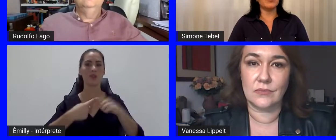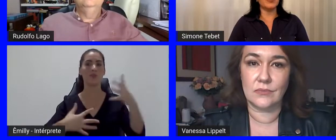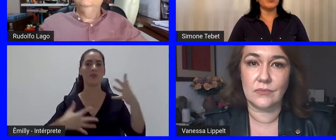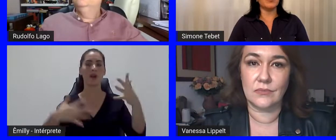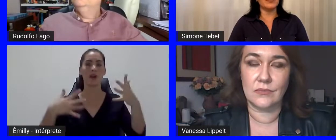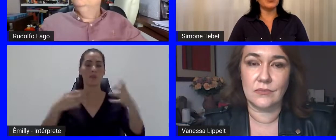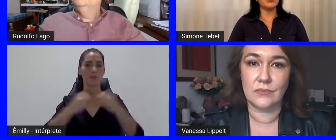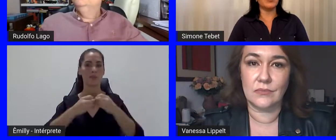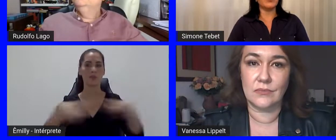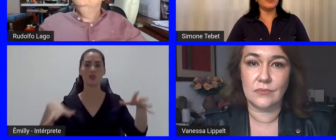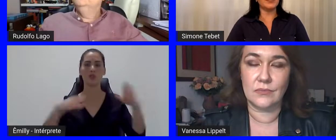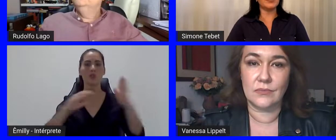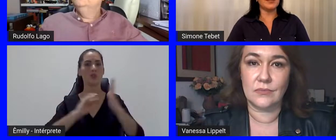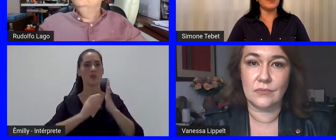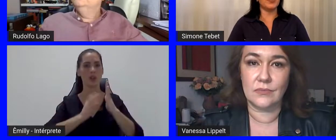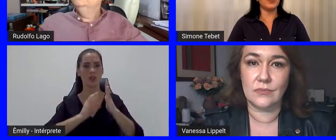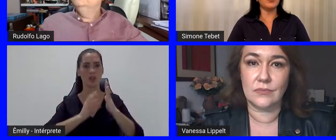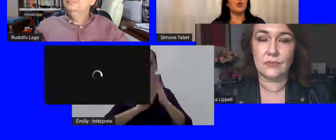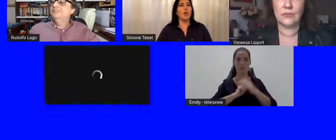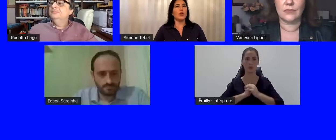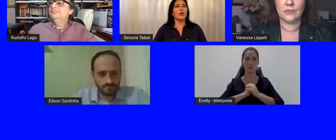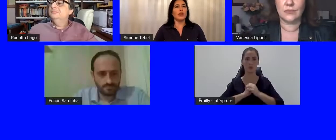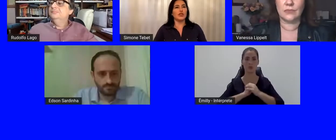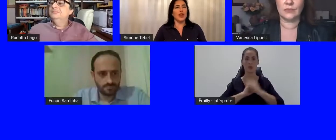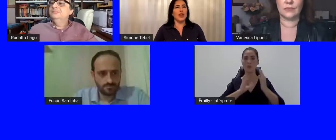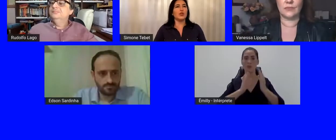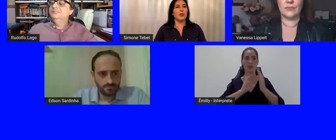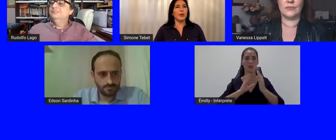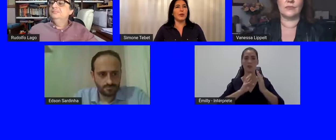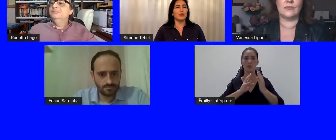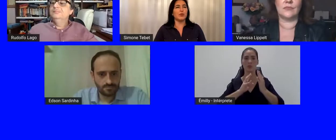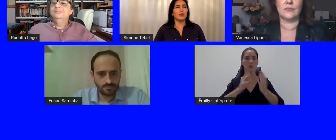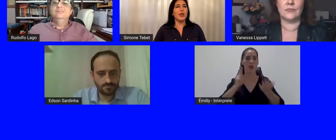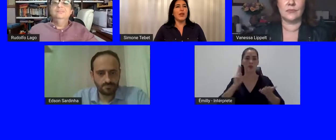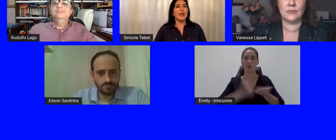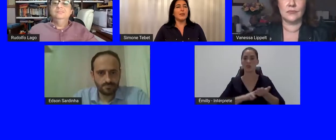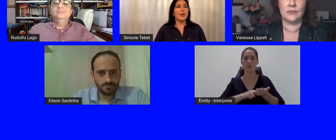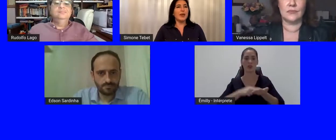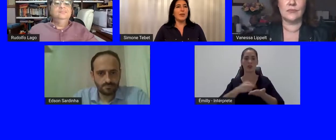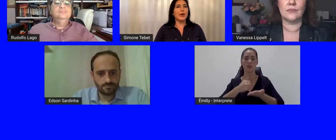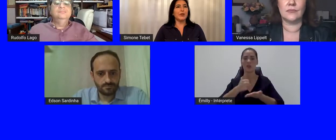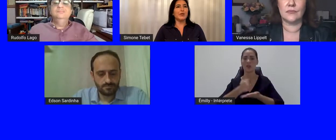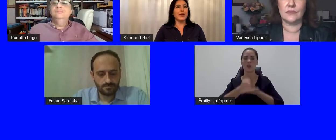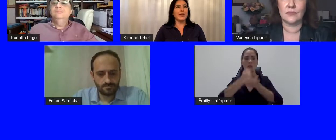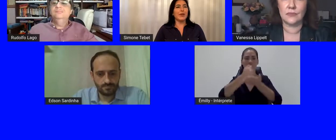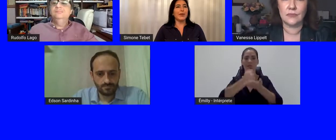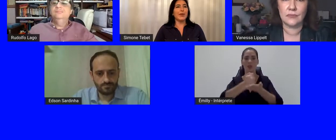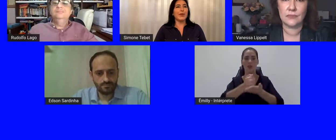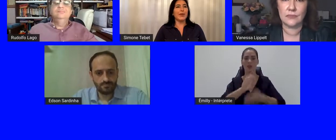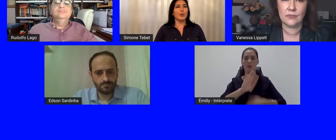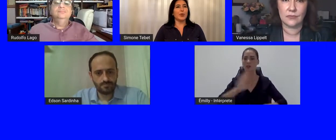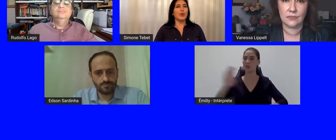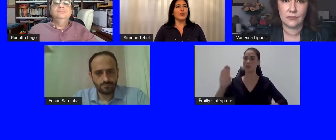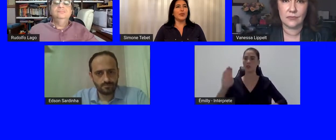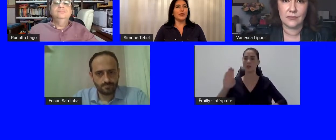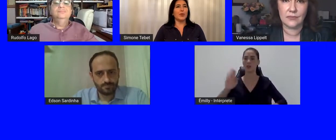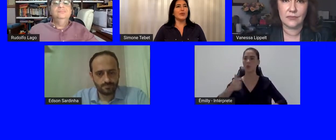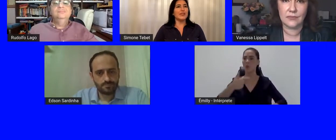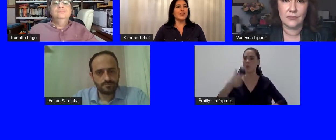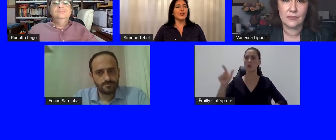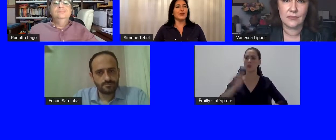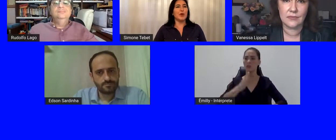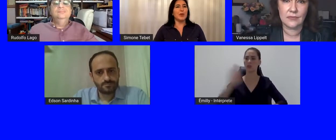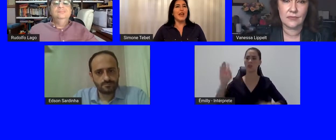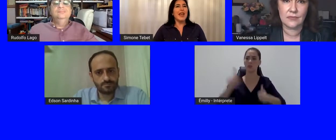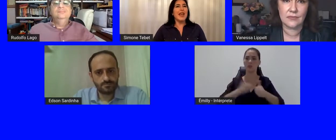partido, o partido não admite estar apoiando um ou outro candidato no primeiro turno. E a primeira pergunta, a primeira parte da sua pergunta, eu